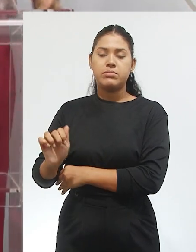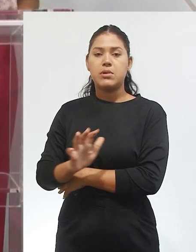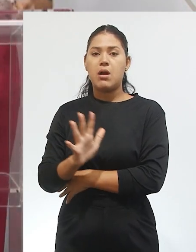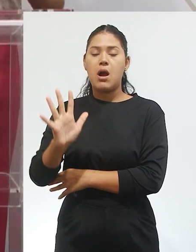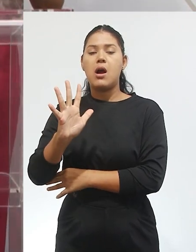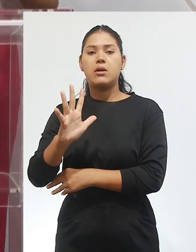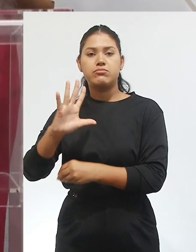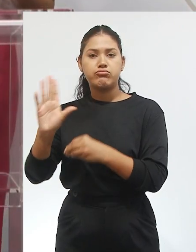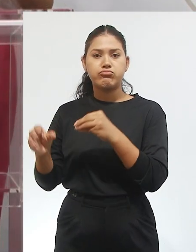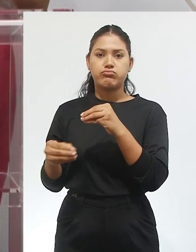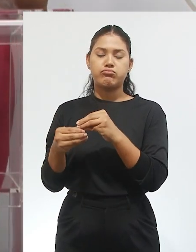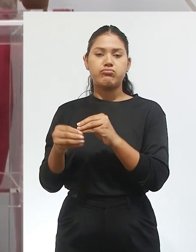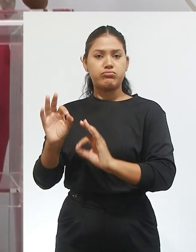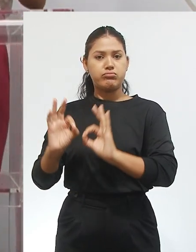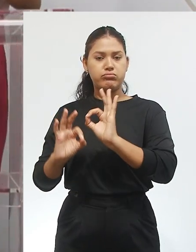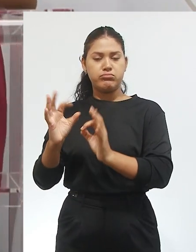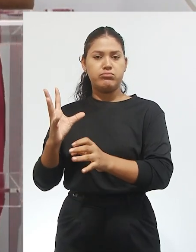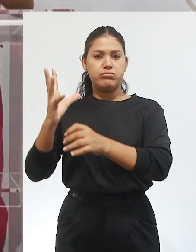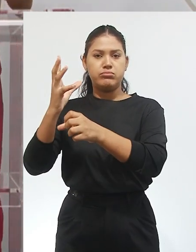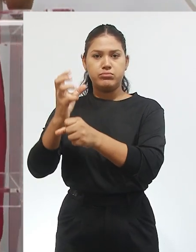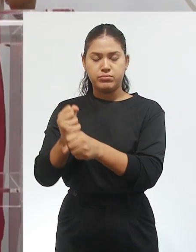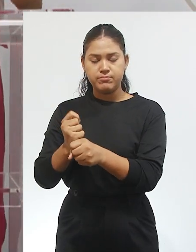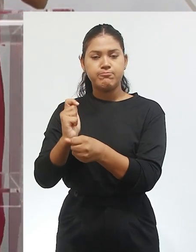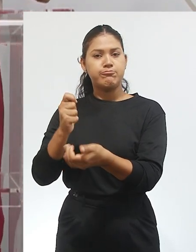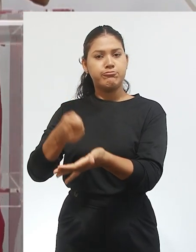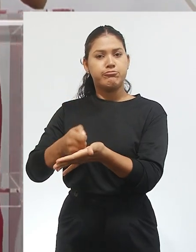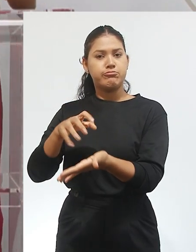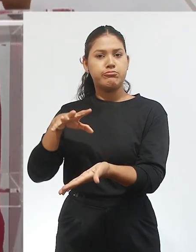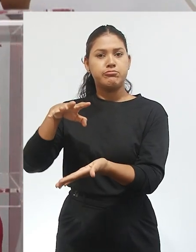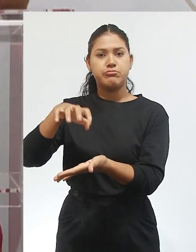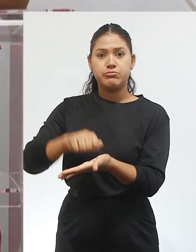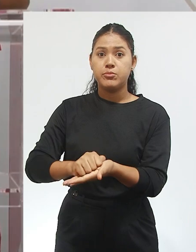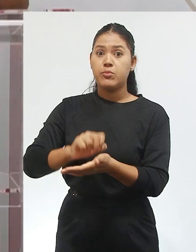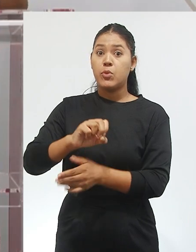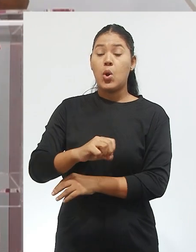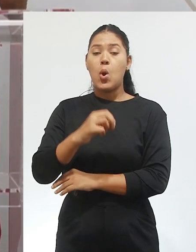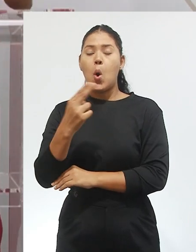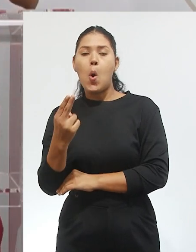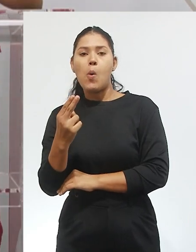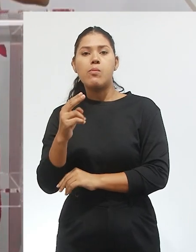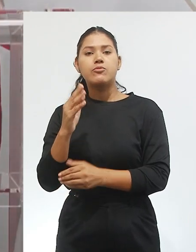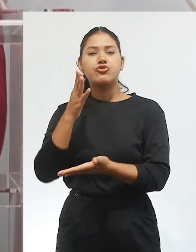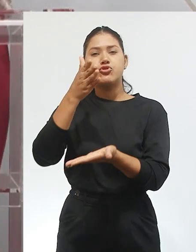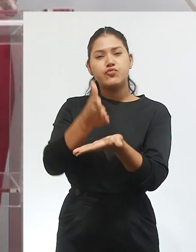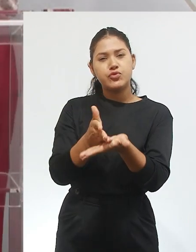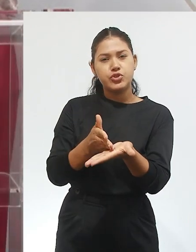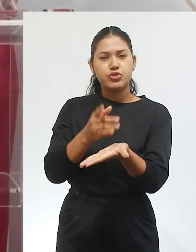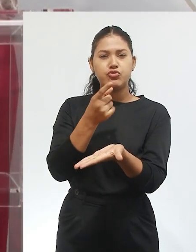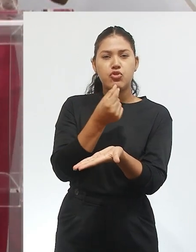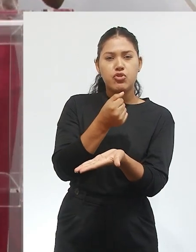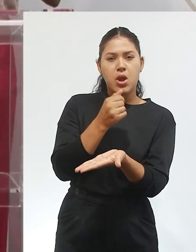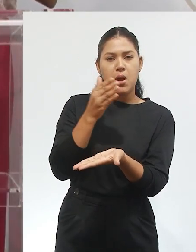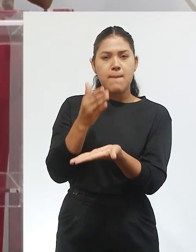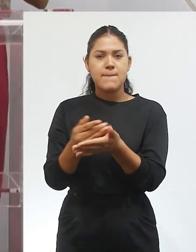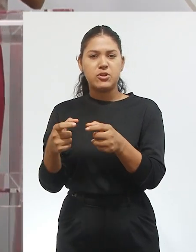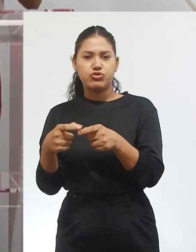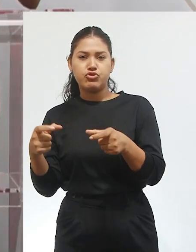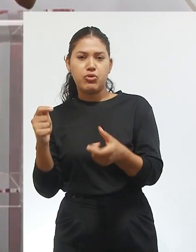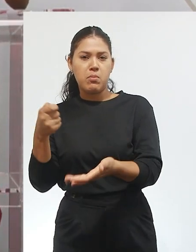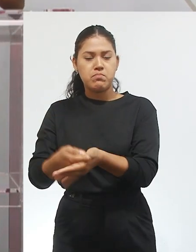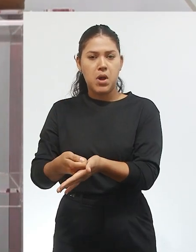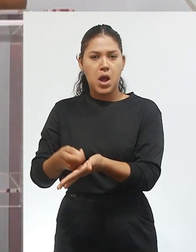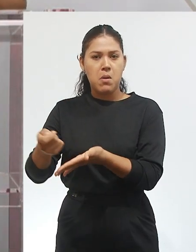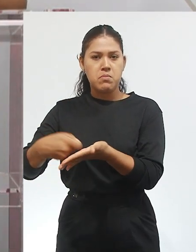mais complexo. Ou mesmo quando você vai dividir, você paga uma parte em dinheiro, outra parte em cheque. Aí já